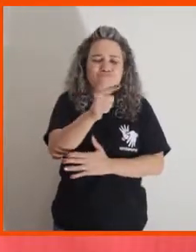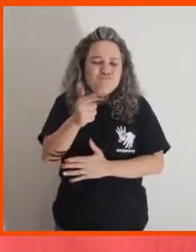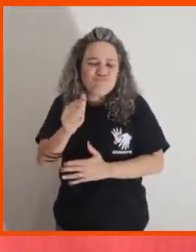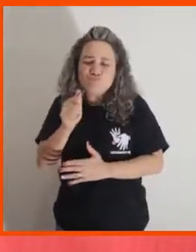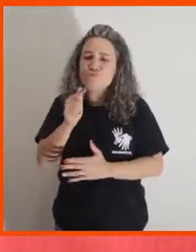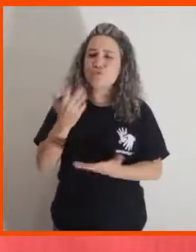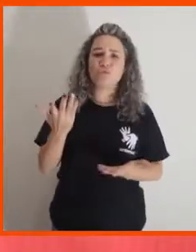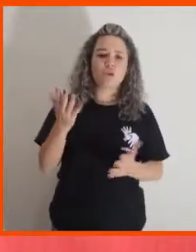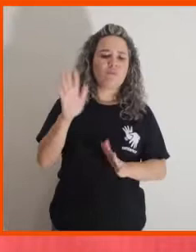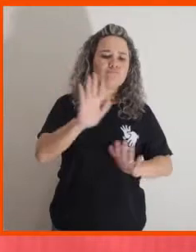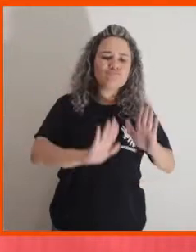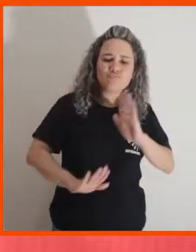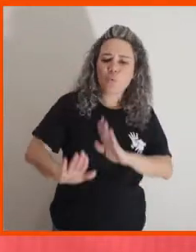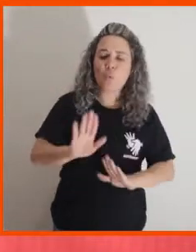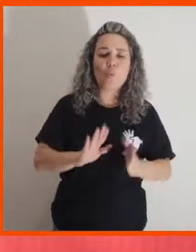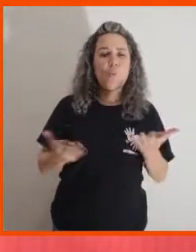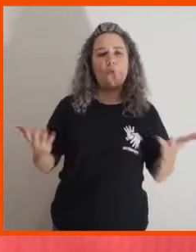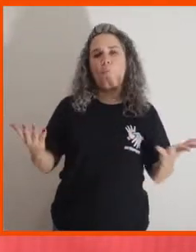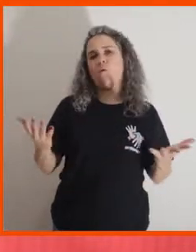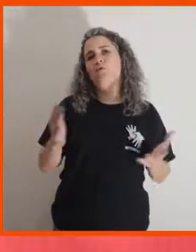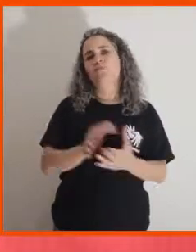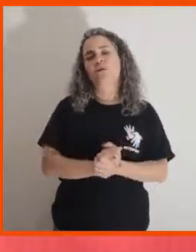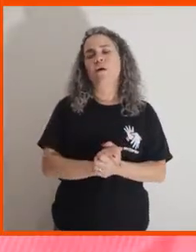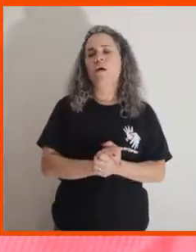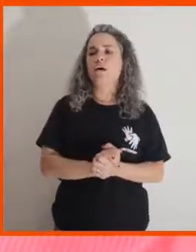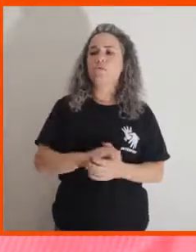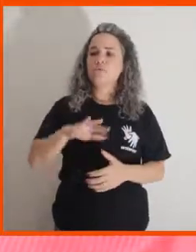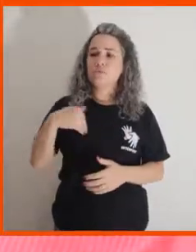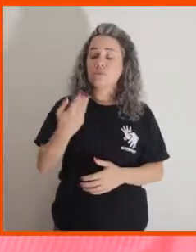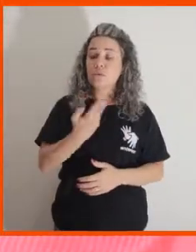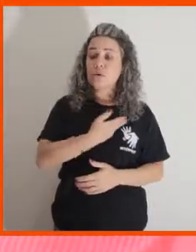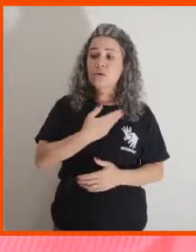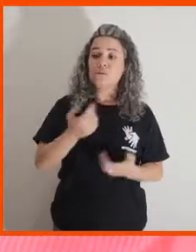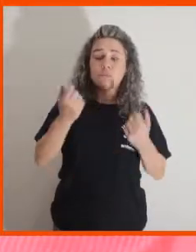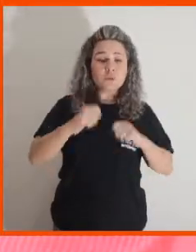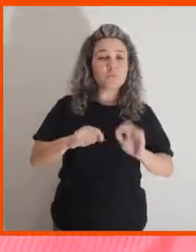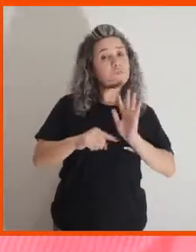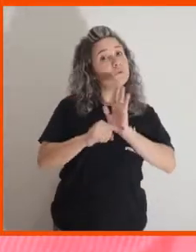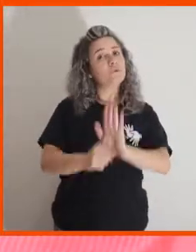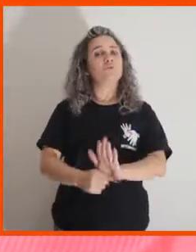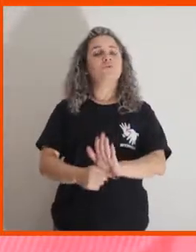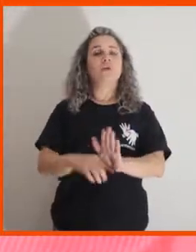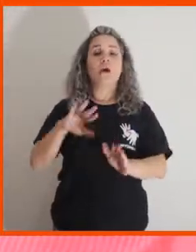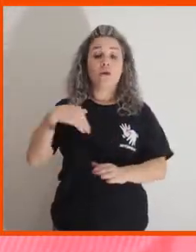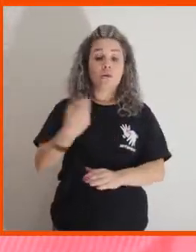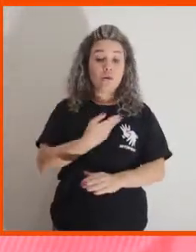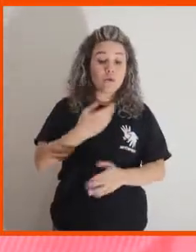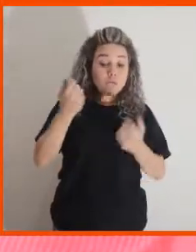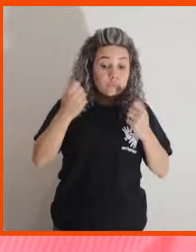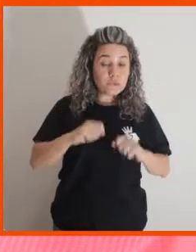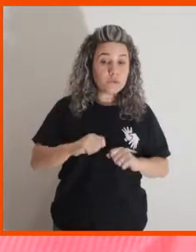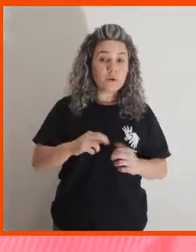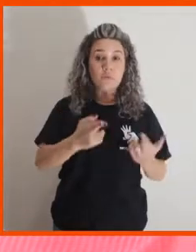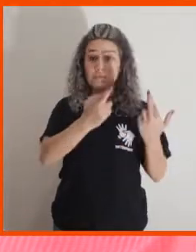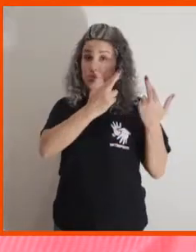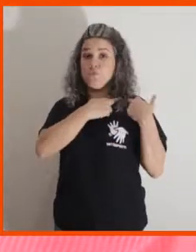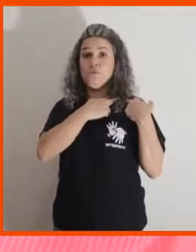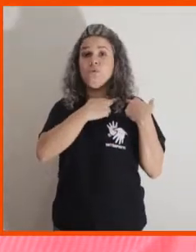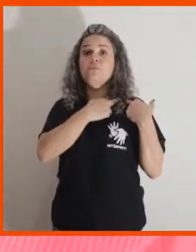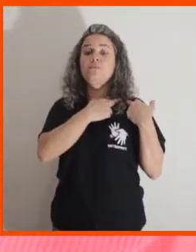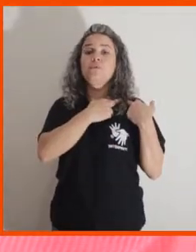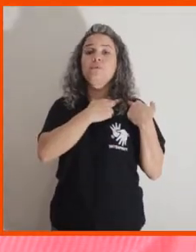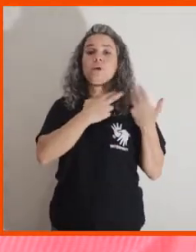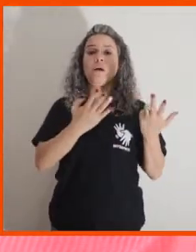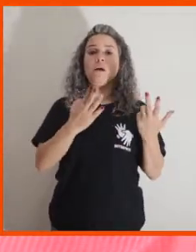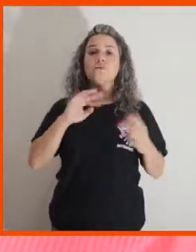o nosso bairro, nós temos que ajudar. Vão cada um de nós, nós devemos fazer o nosso